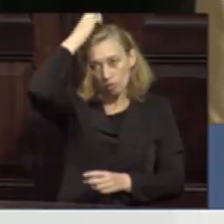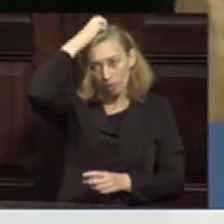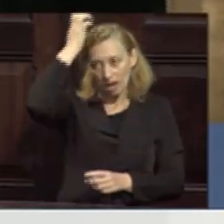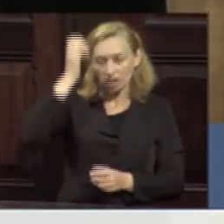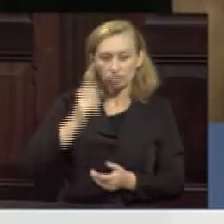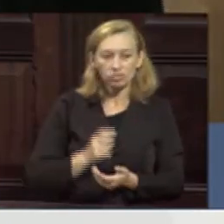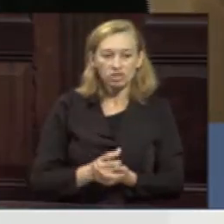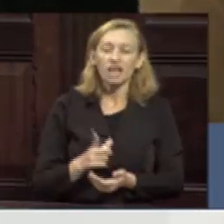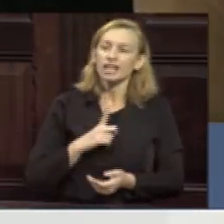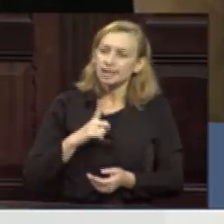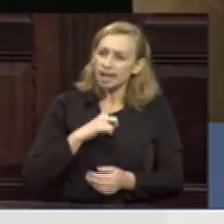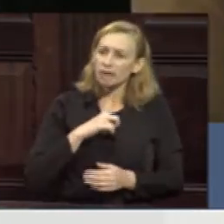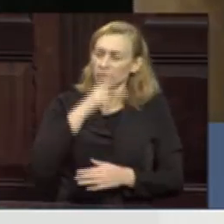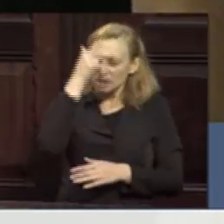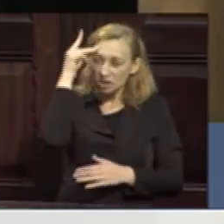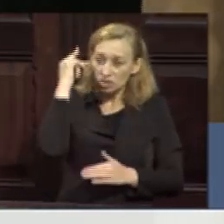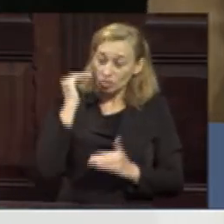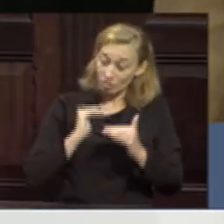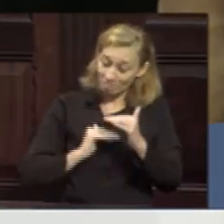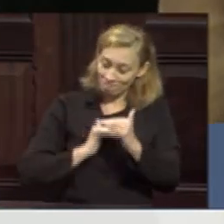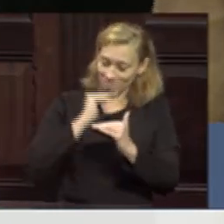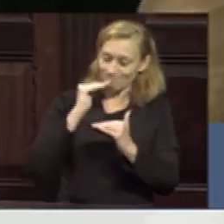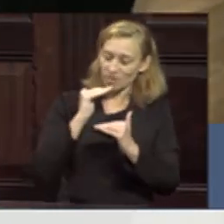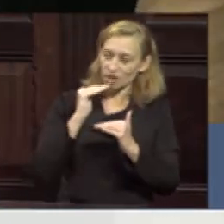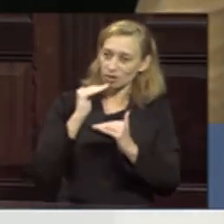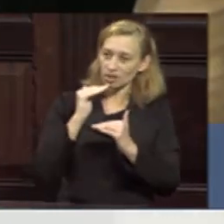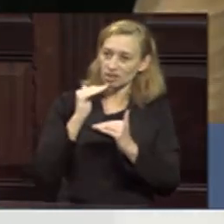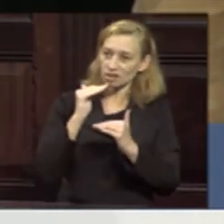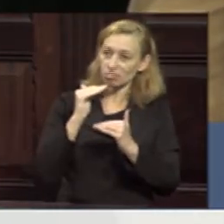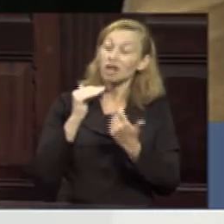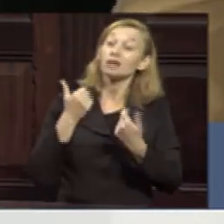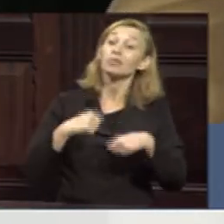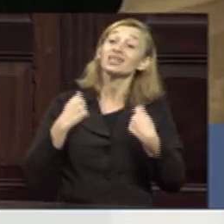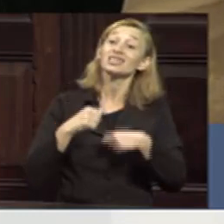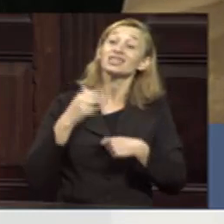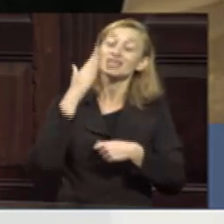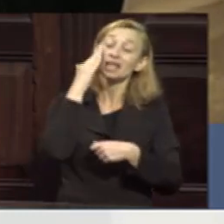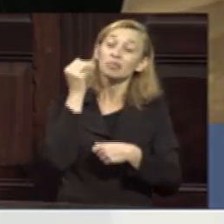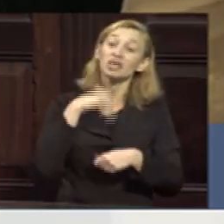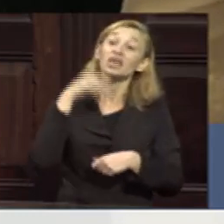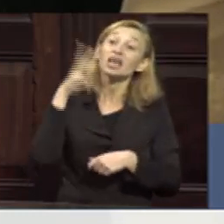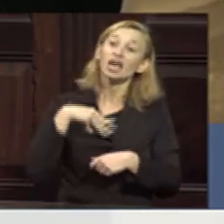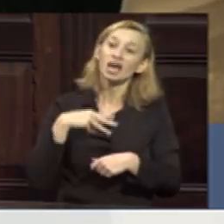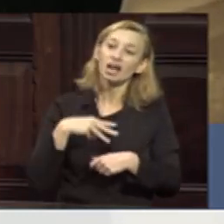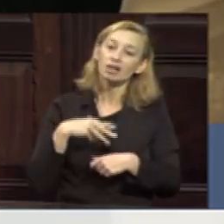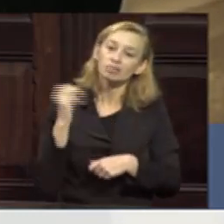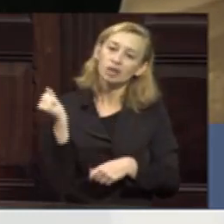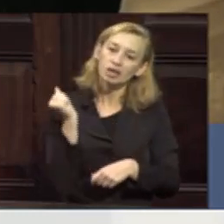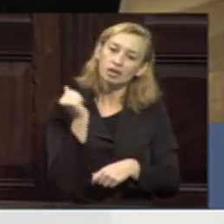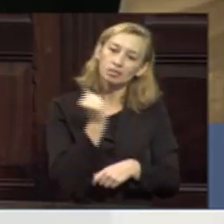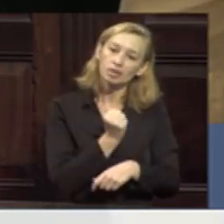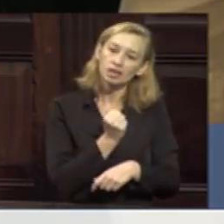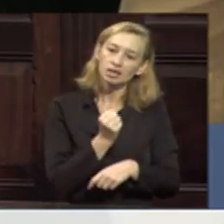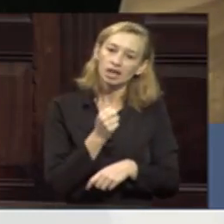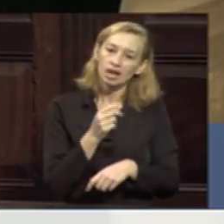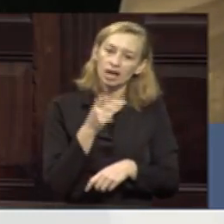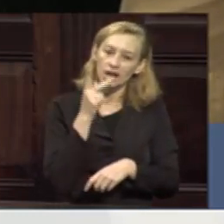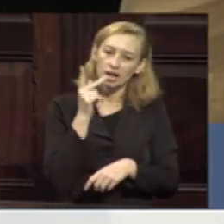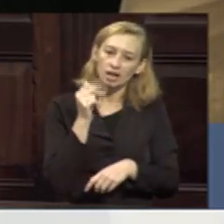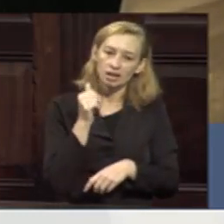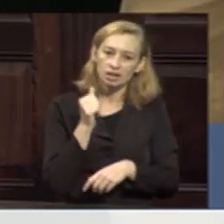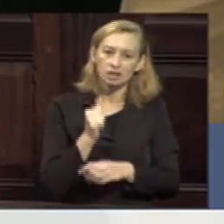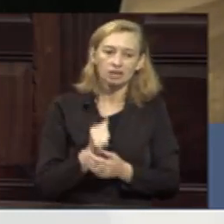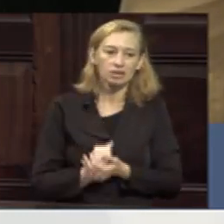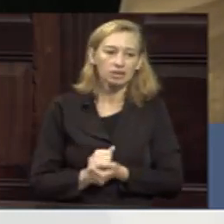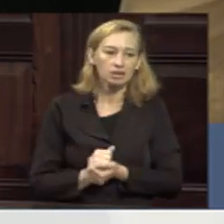tem aqueles que realmente foram responsáveis por atirar e assassinar os dois.